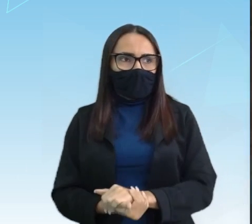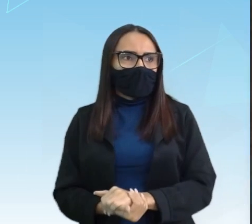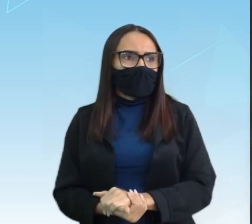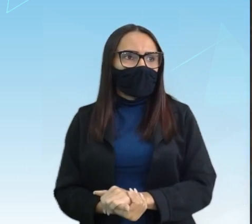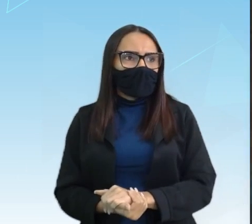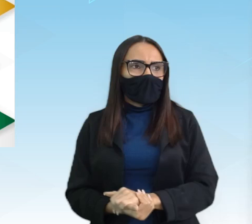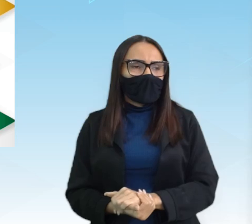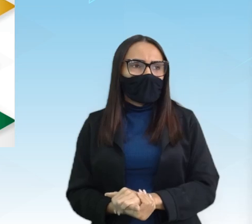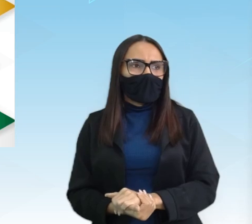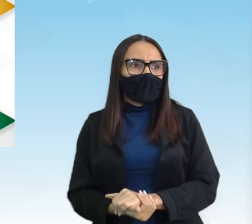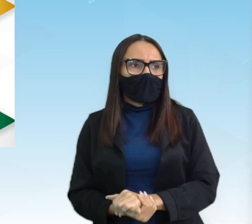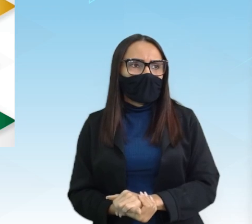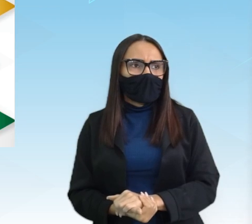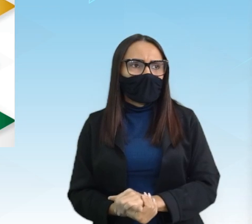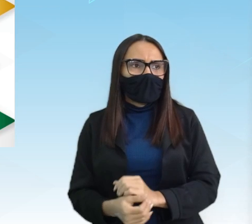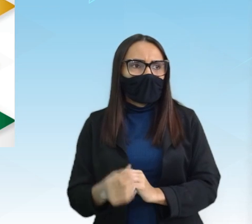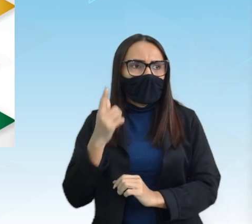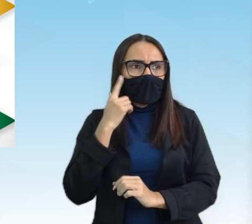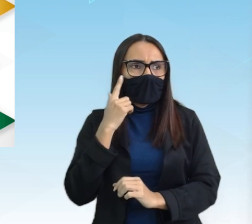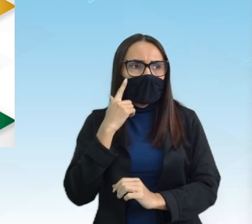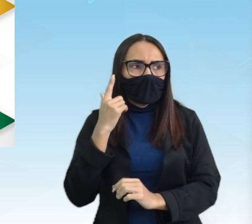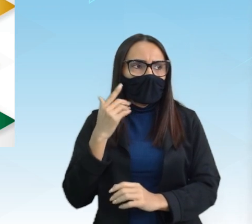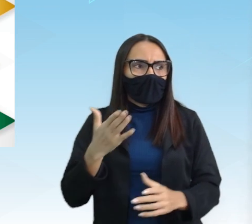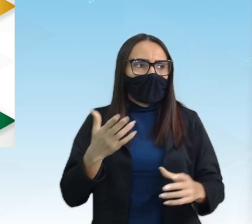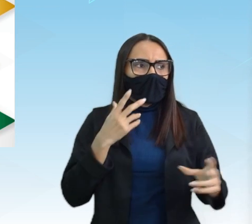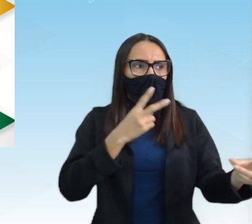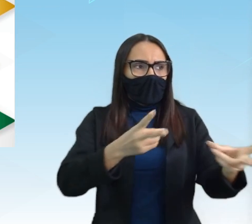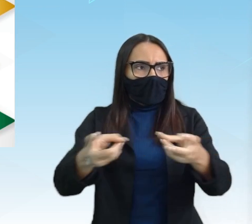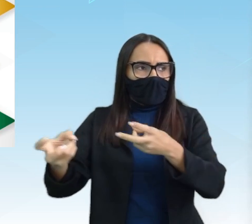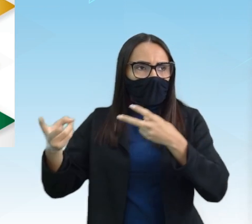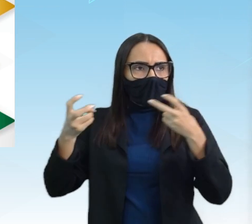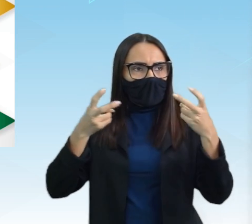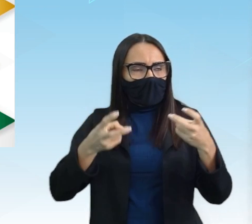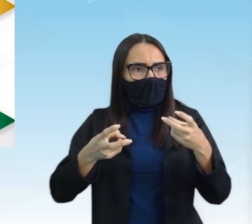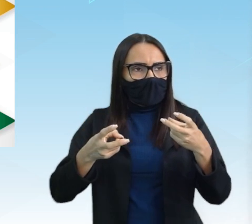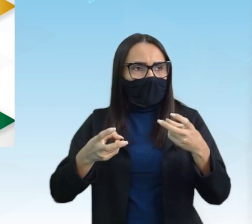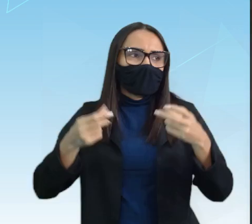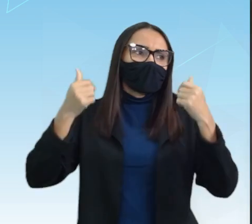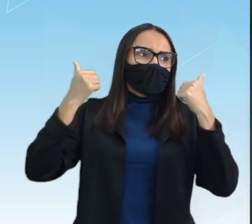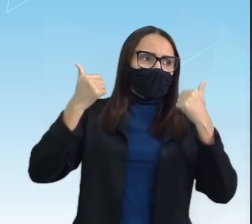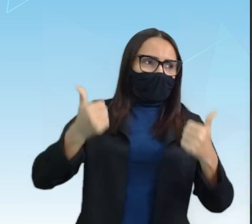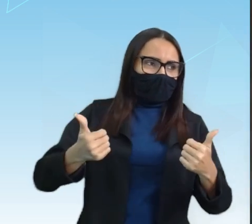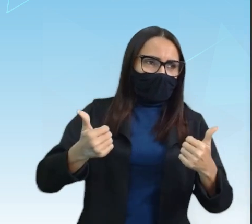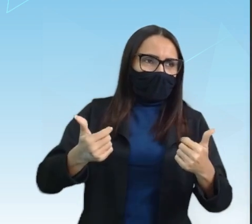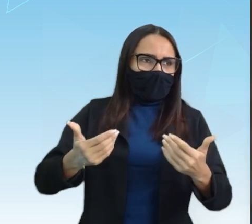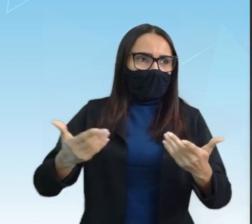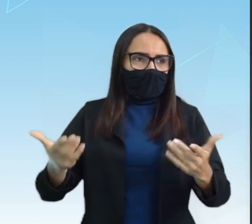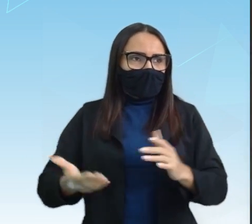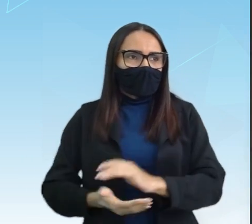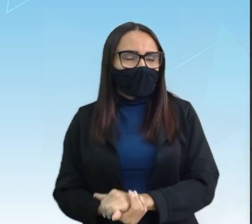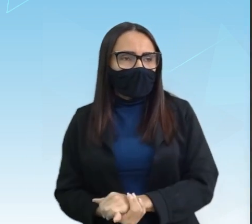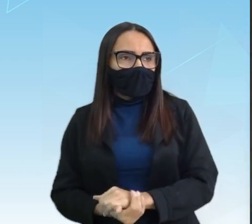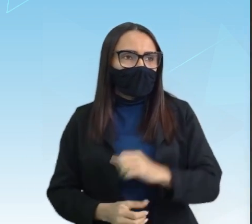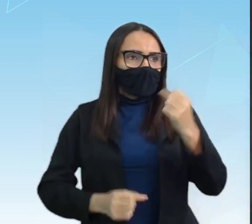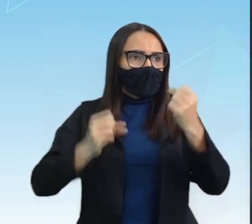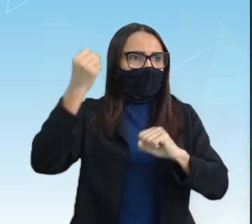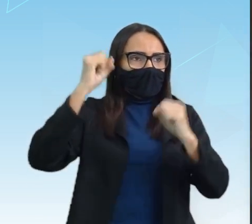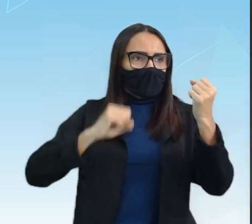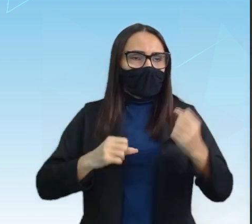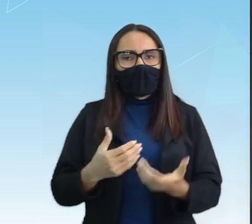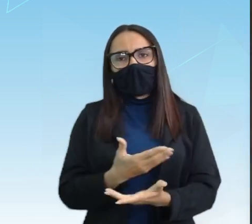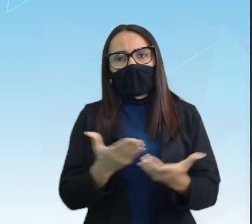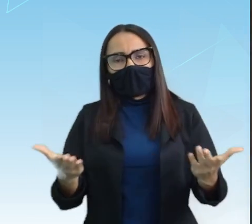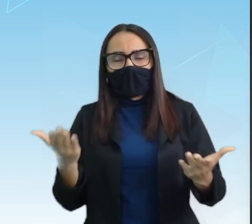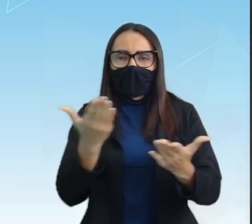aí, uma foto da industrialização. Dá para perceber, meus amores? Pronto. Suas fábricas. E com isso foi